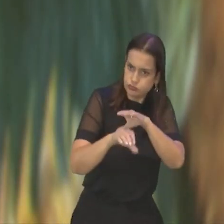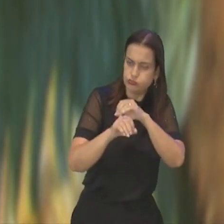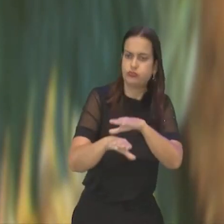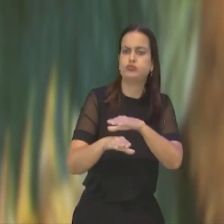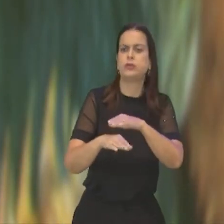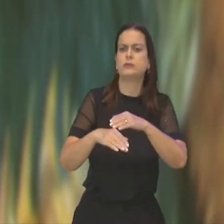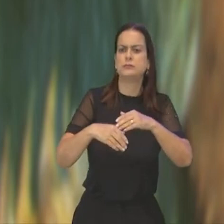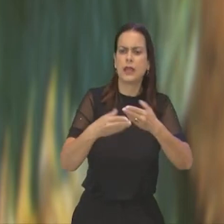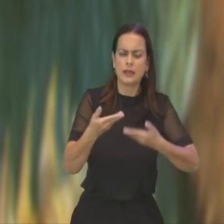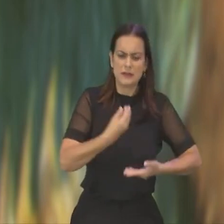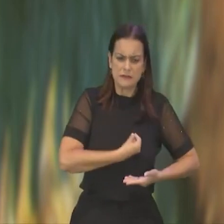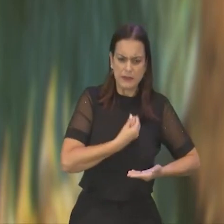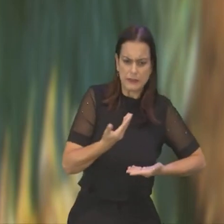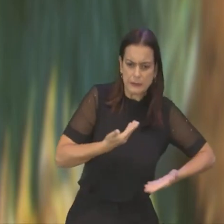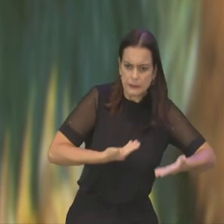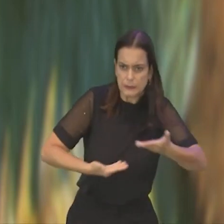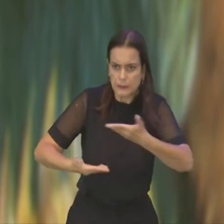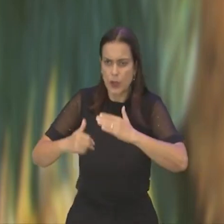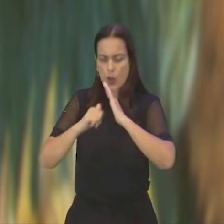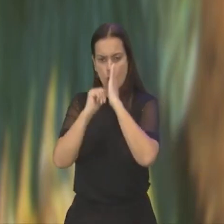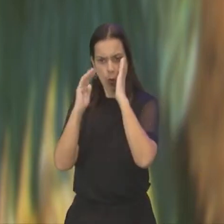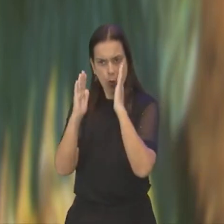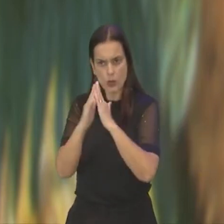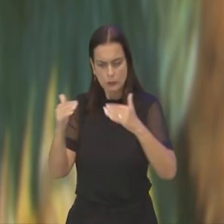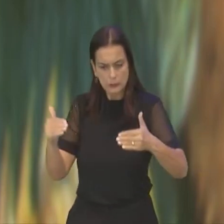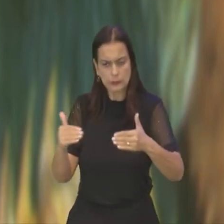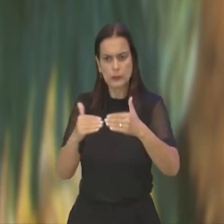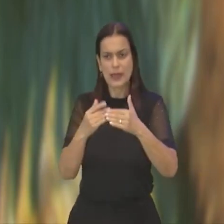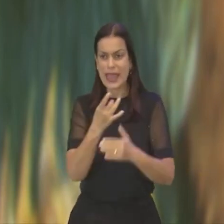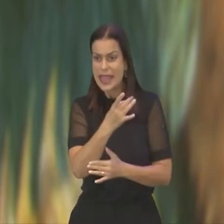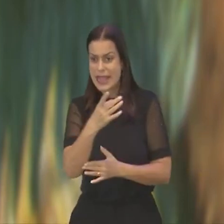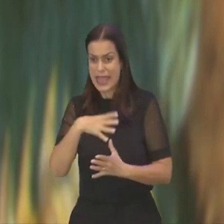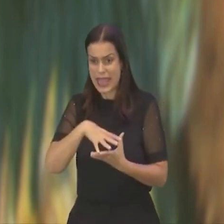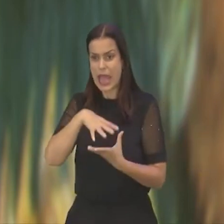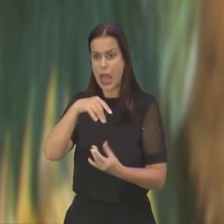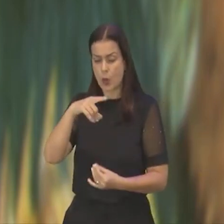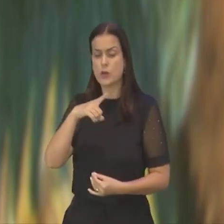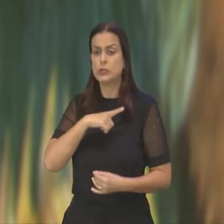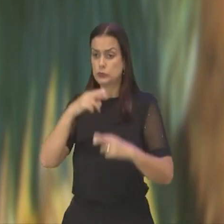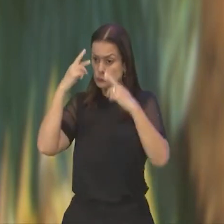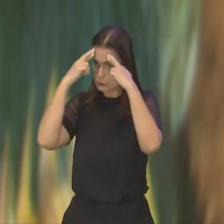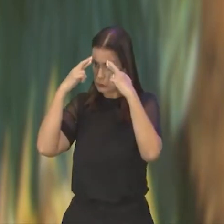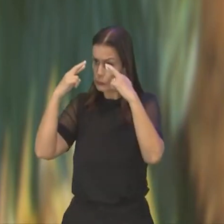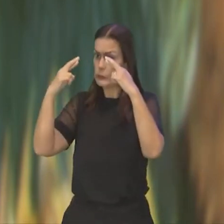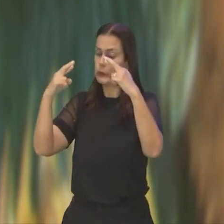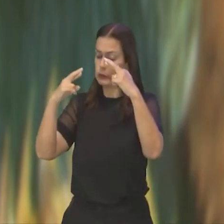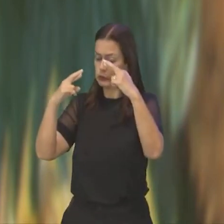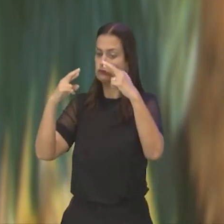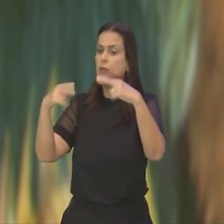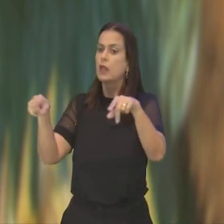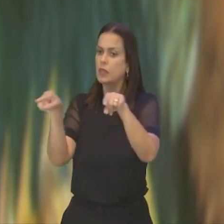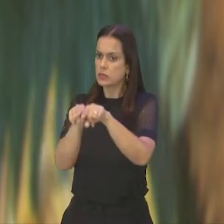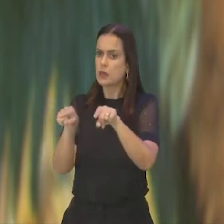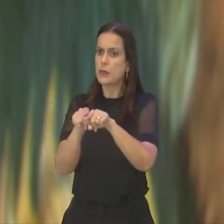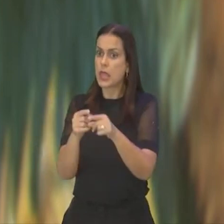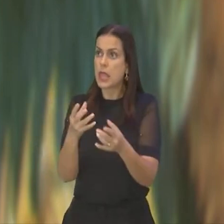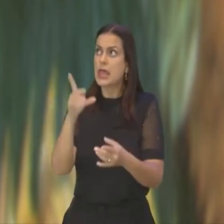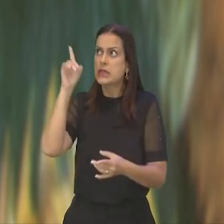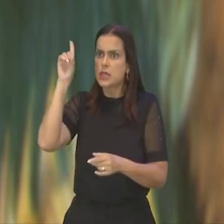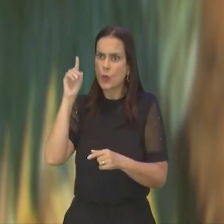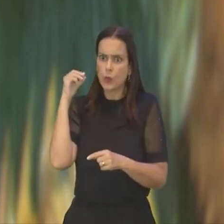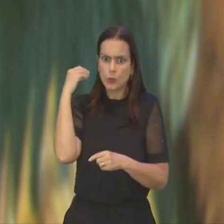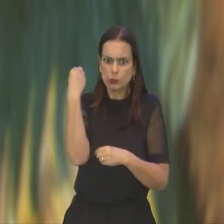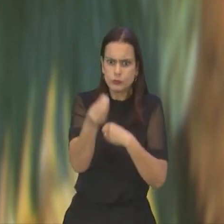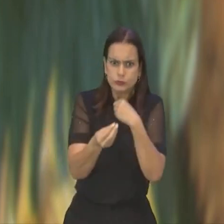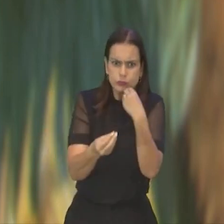do pão e nas orações. Em cada alma havia temor, e muitos prodígios e sinais eram feitos